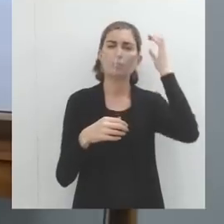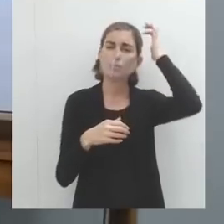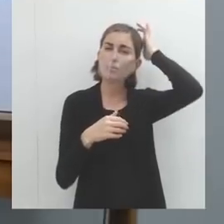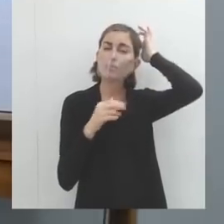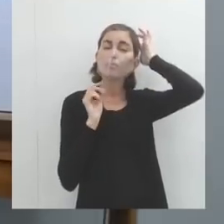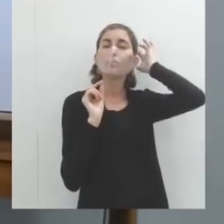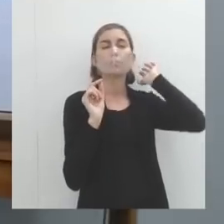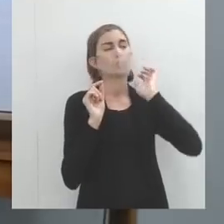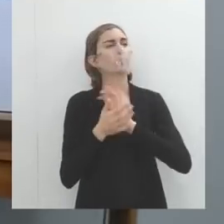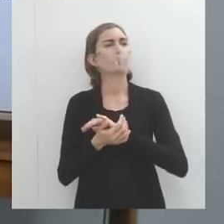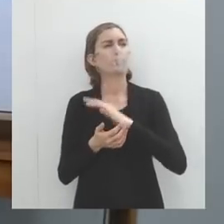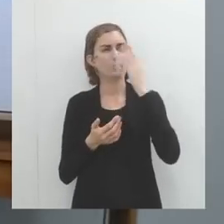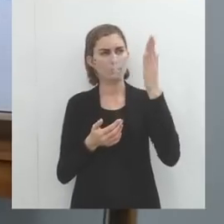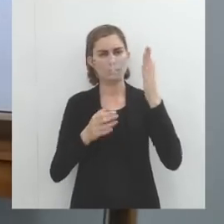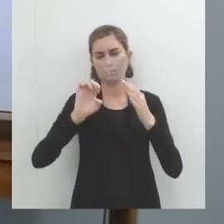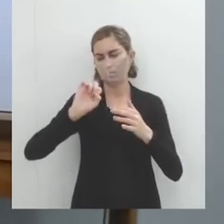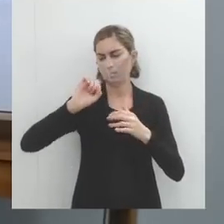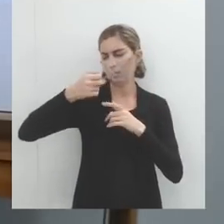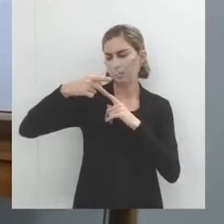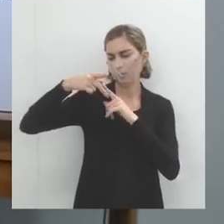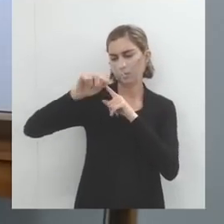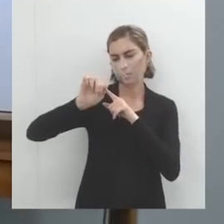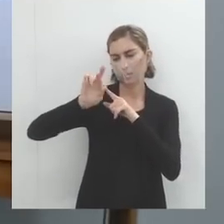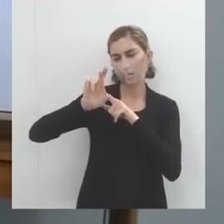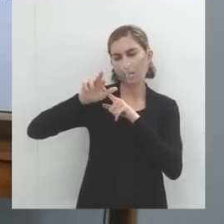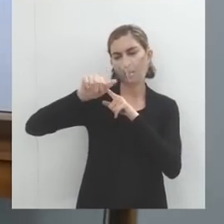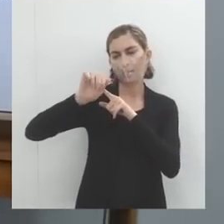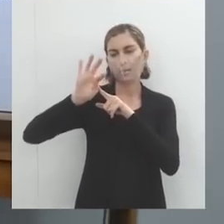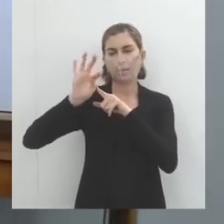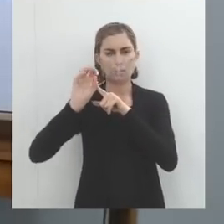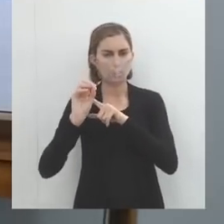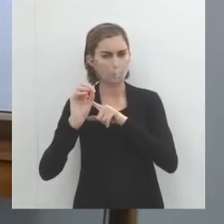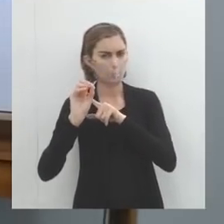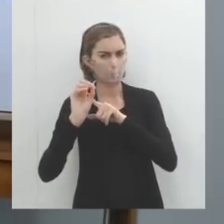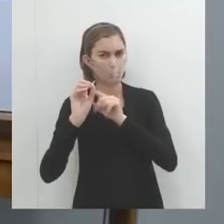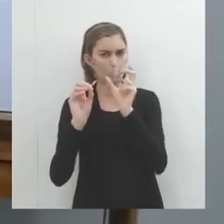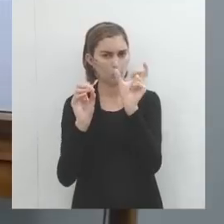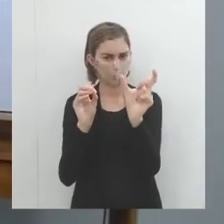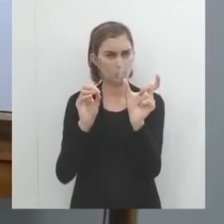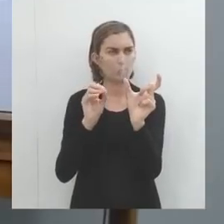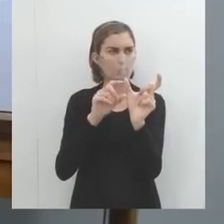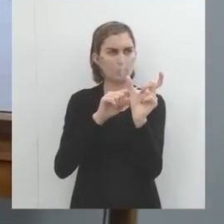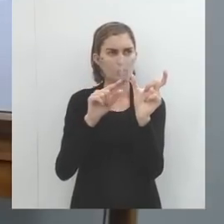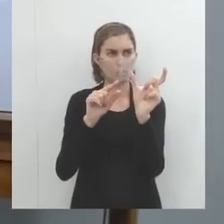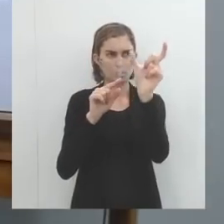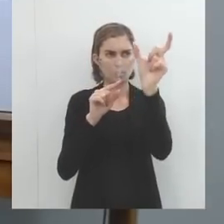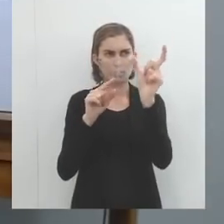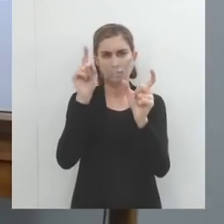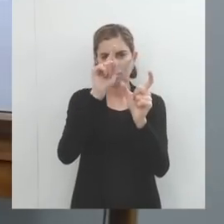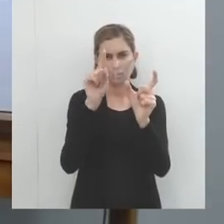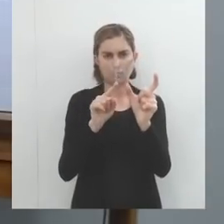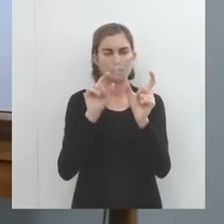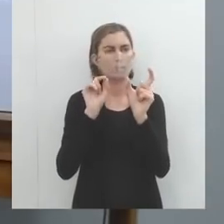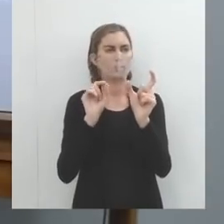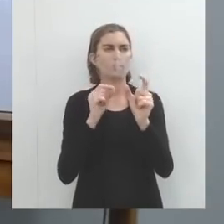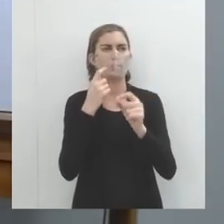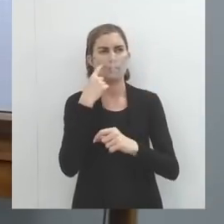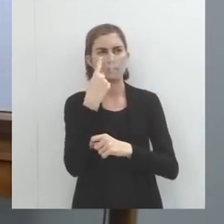Ó, espermato, esse prefixo espermato, ó, é só tu lembrar que isso aqui, ó, é